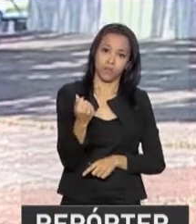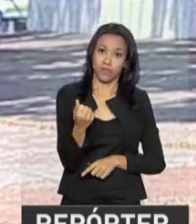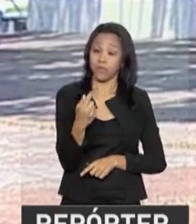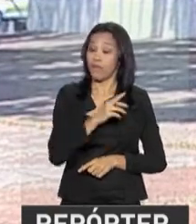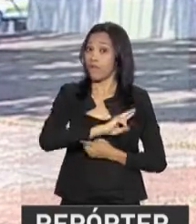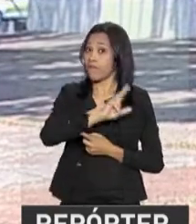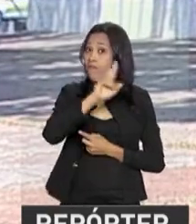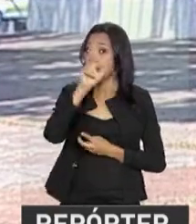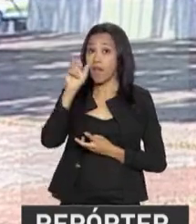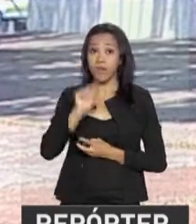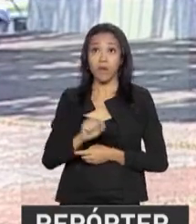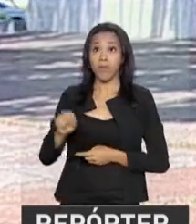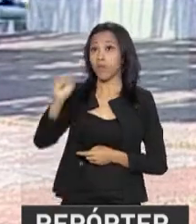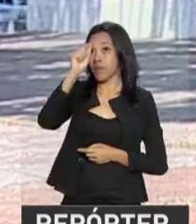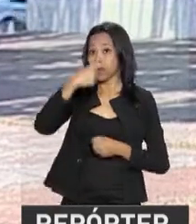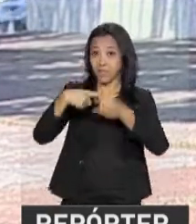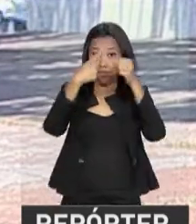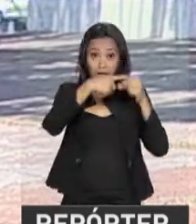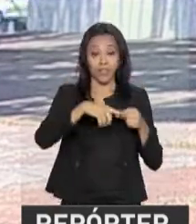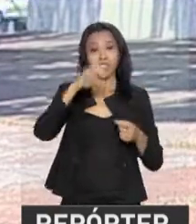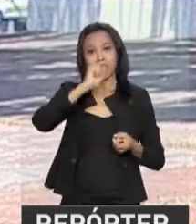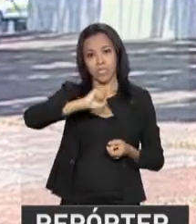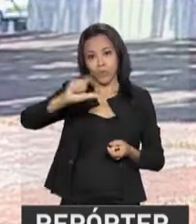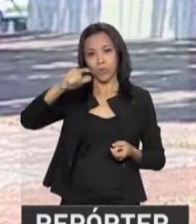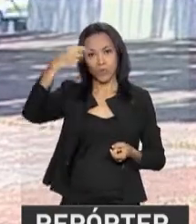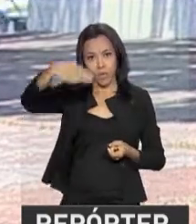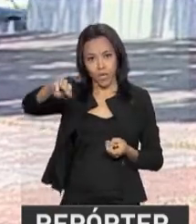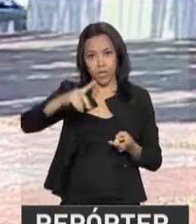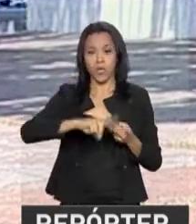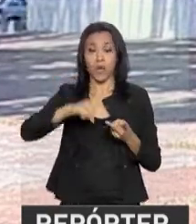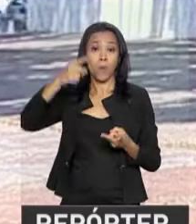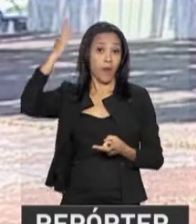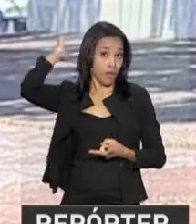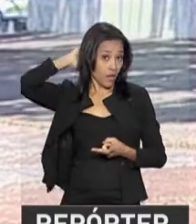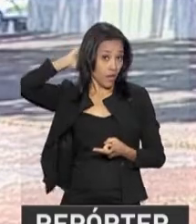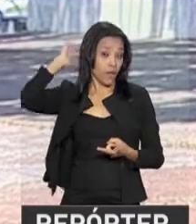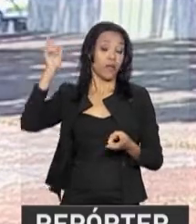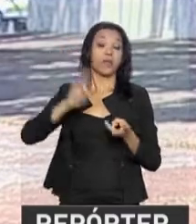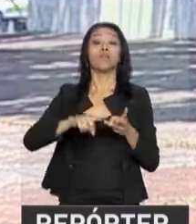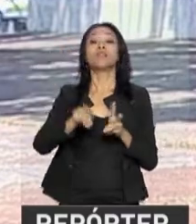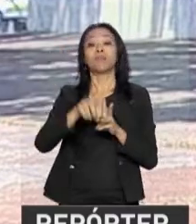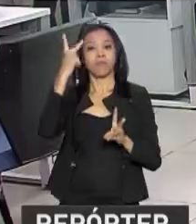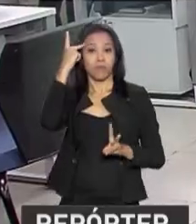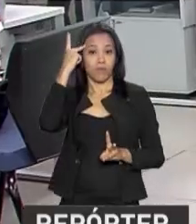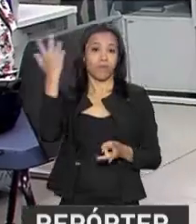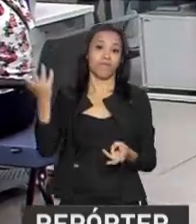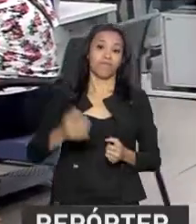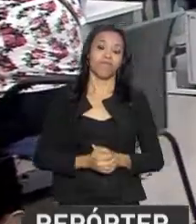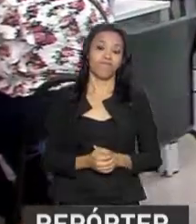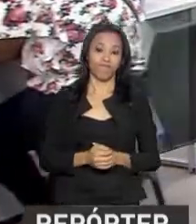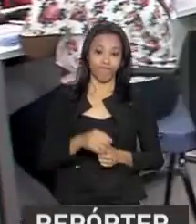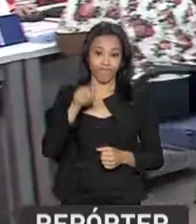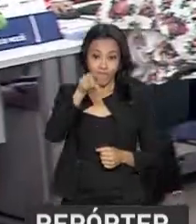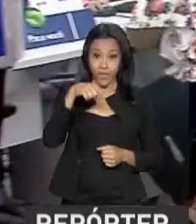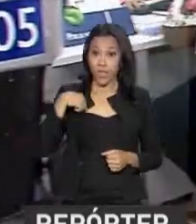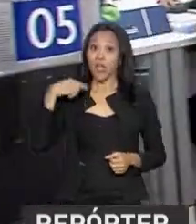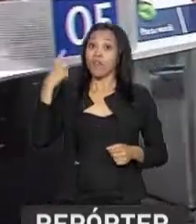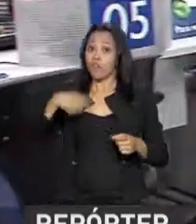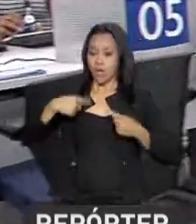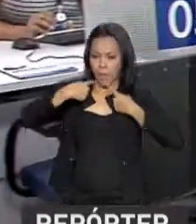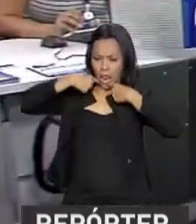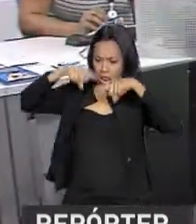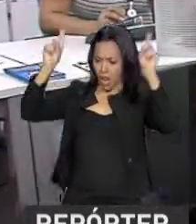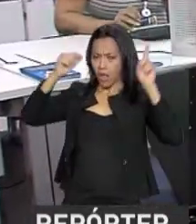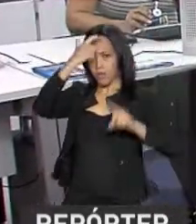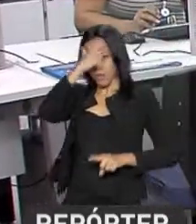várias cidades do país como são luís no maranhão belém no pará e também são paulo a fraude foi denunciada pelos próprios